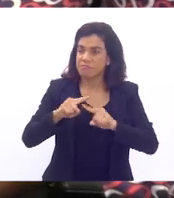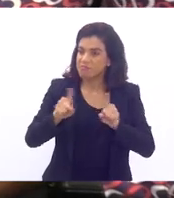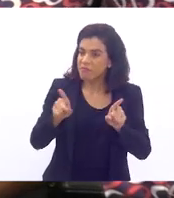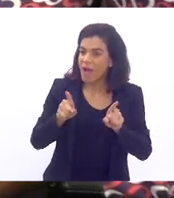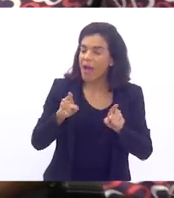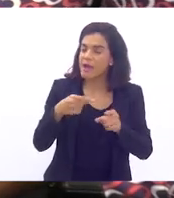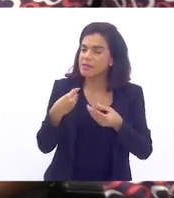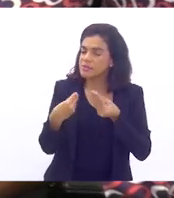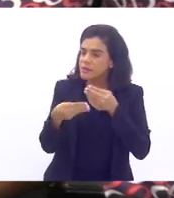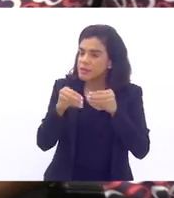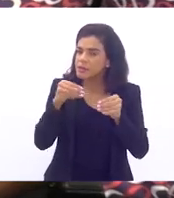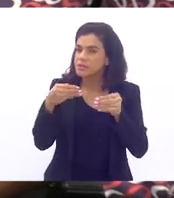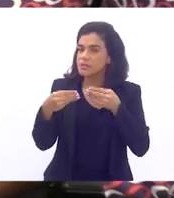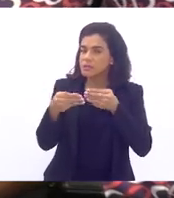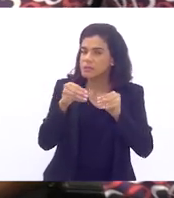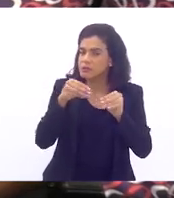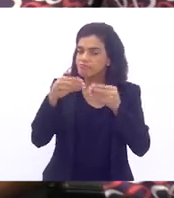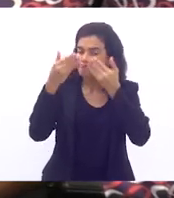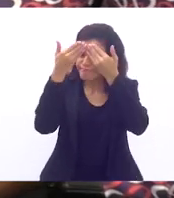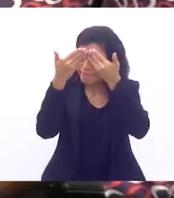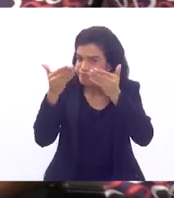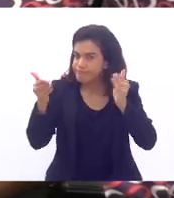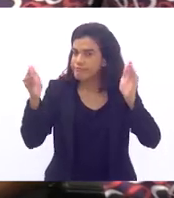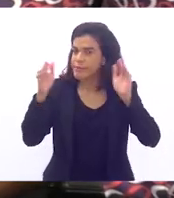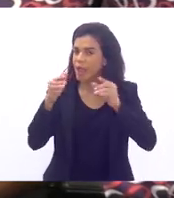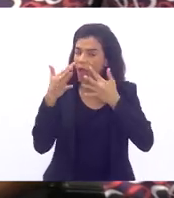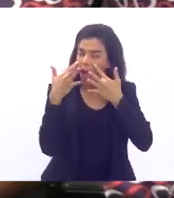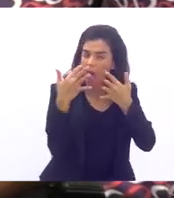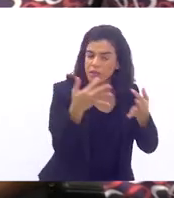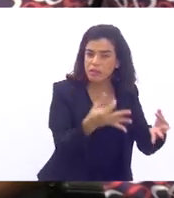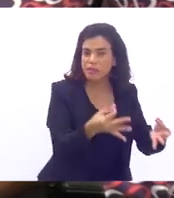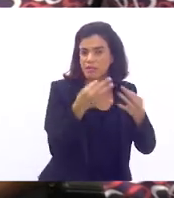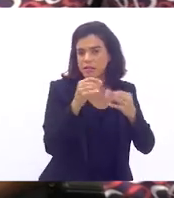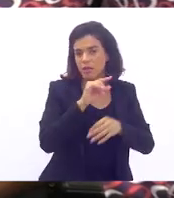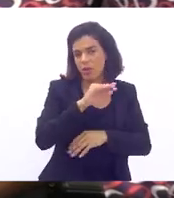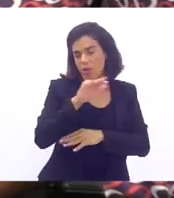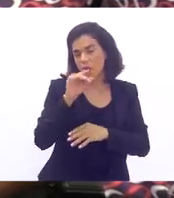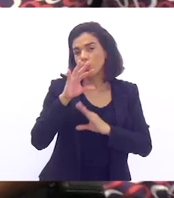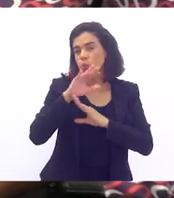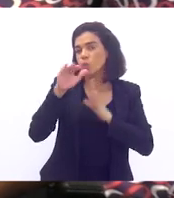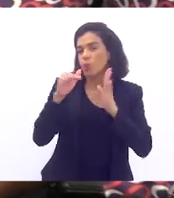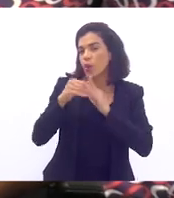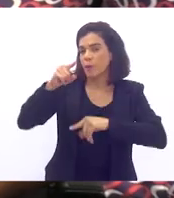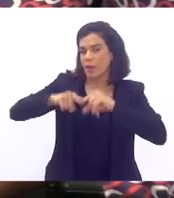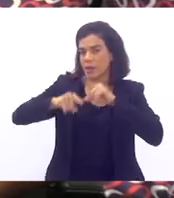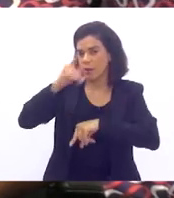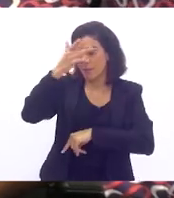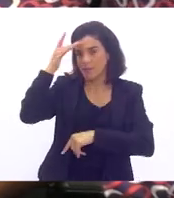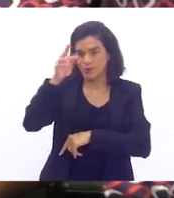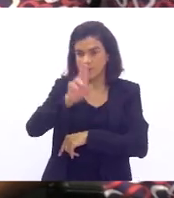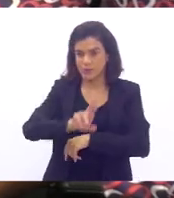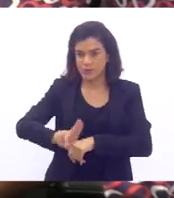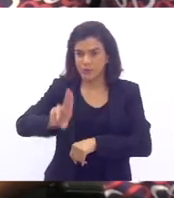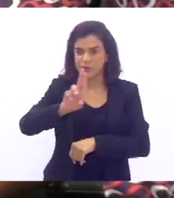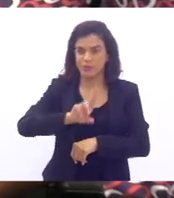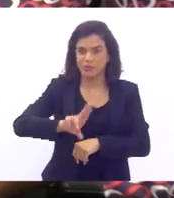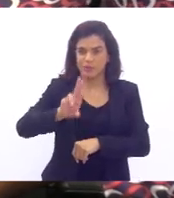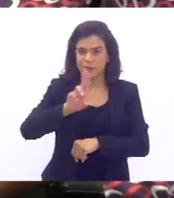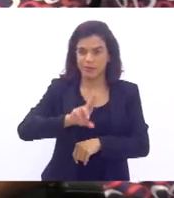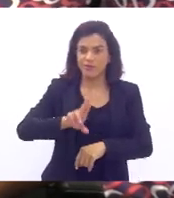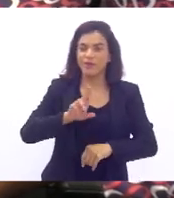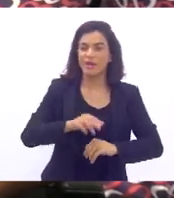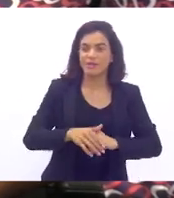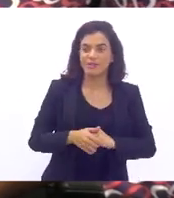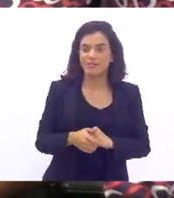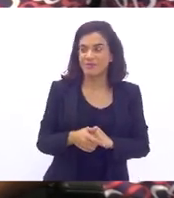sejam mais flexíveis e que se atentem ao que as pessoas já utilizam que fazem tá tendo bom resultado